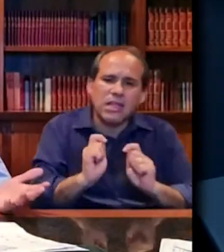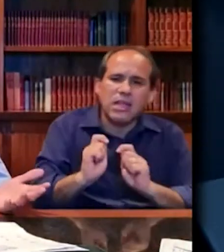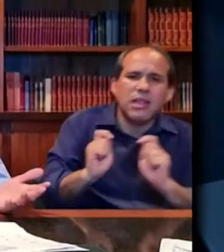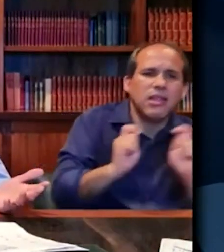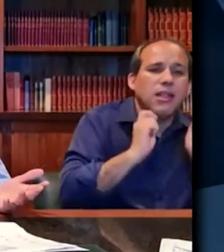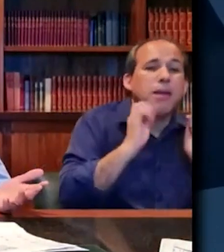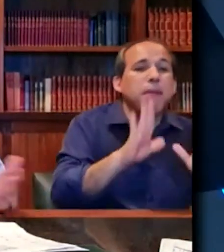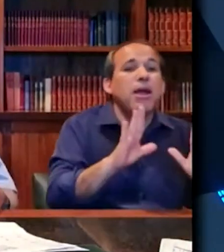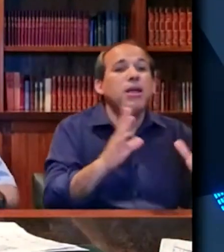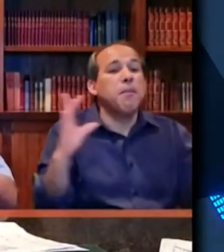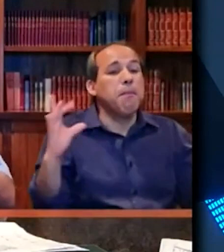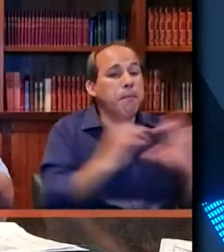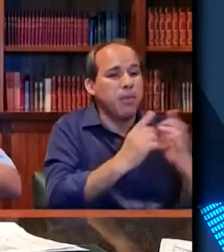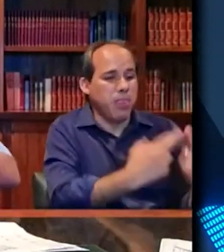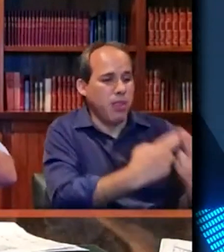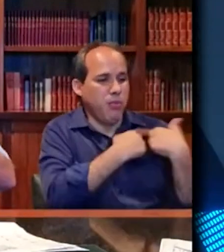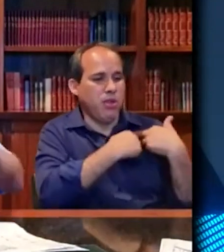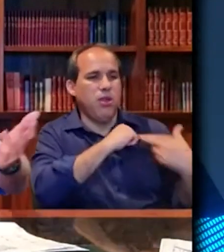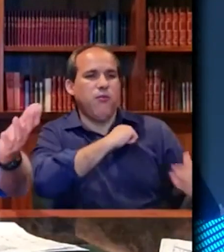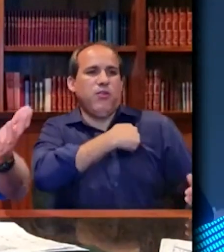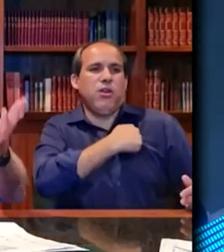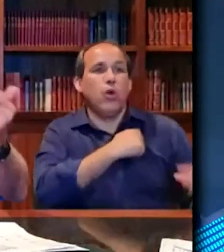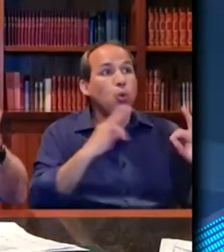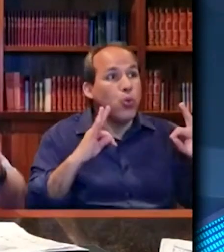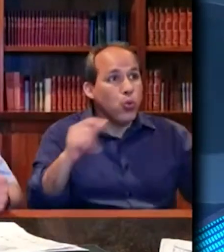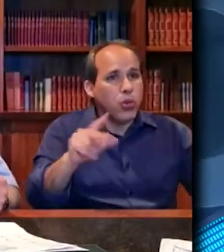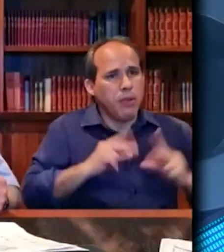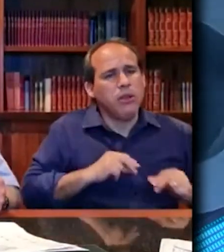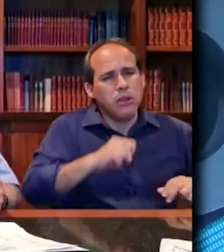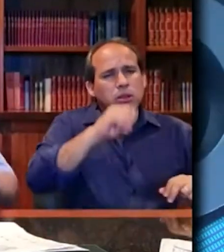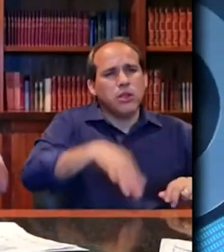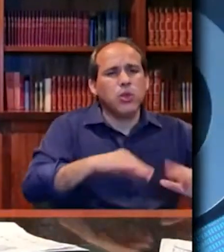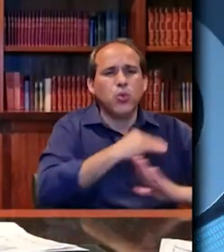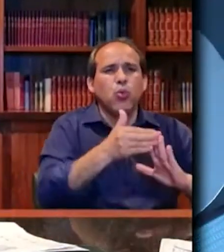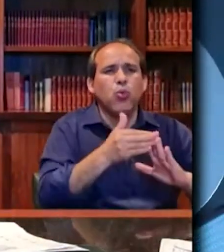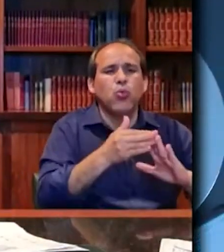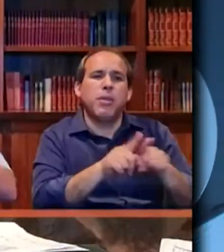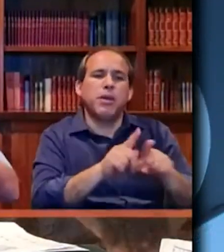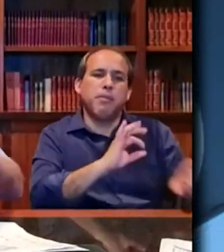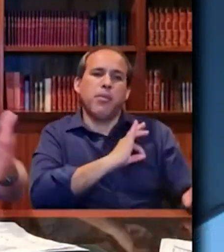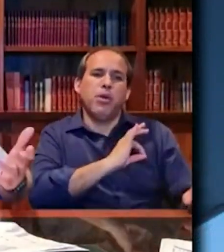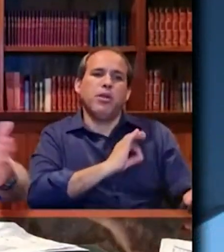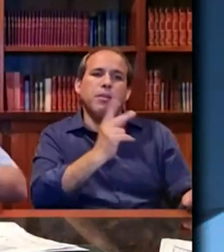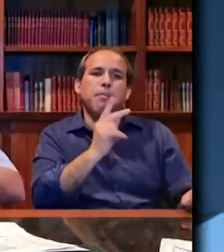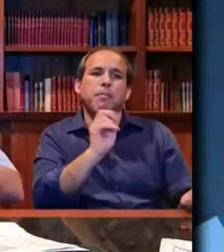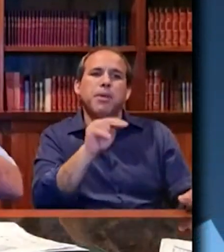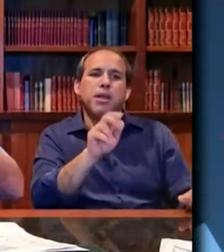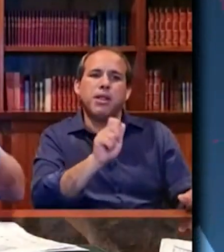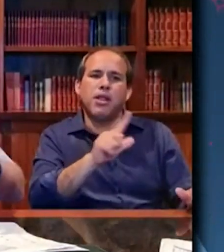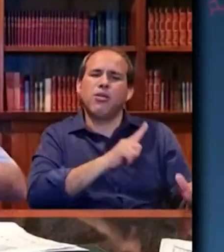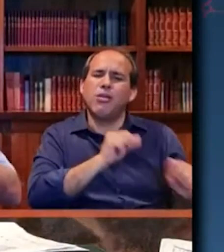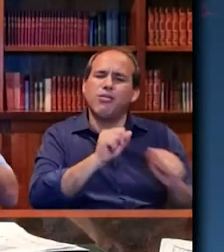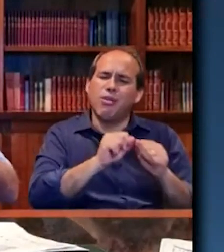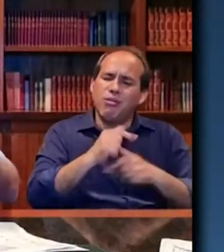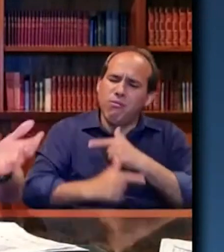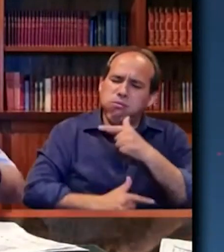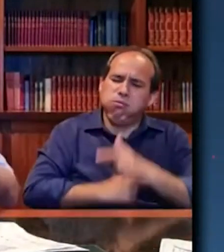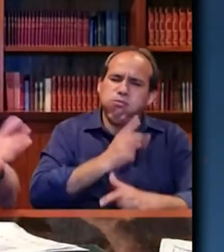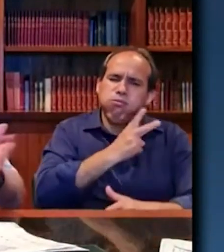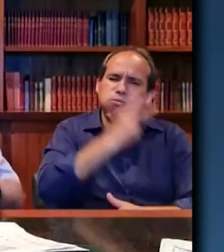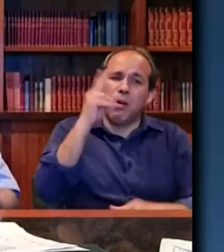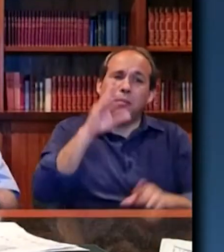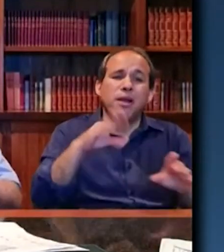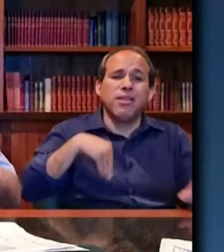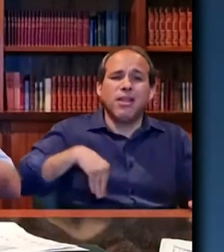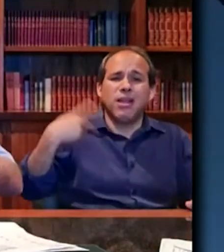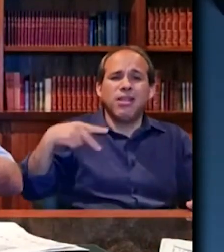implícita, incluída na própria pesquisa, essa diferença de 10 pontos. Aí vem aquela tese que eu sempre gosto de dizer.